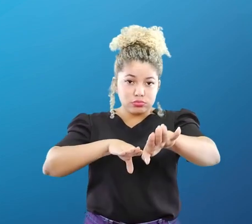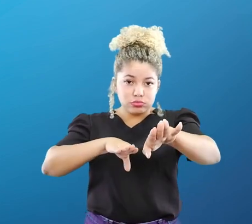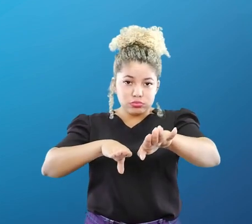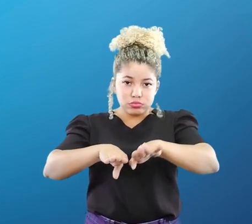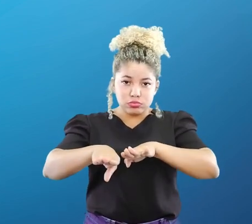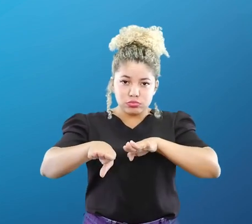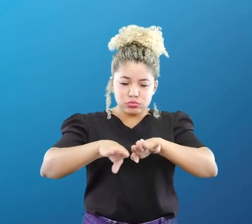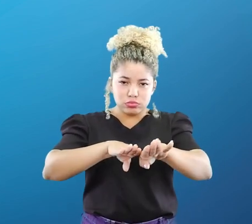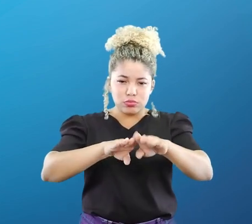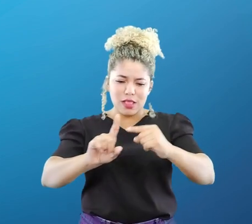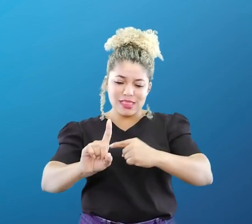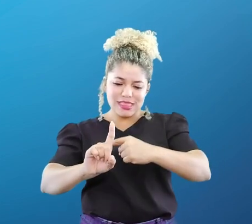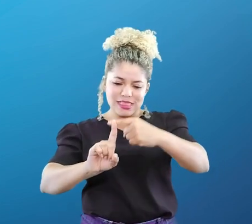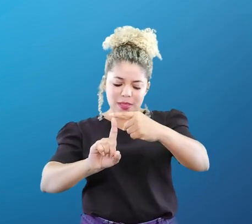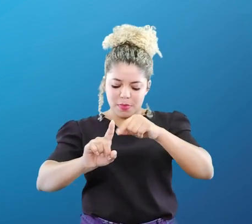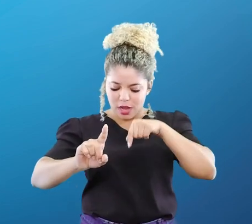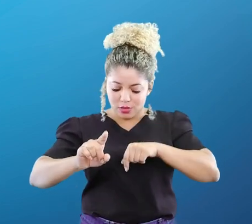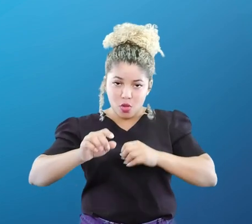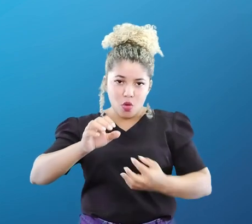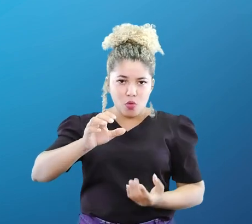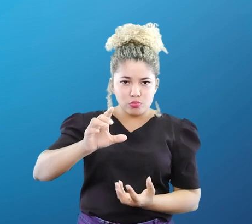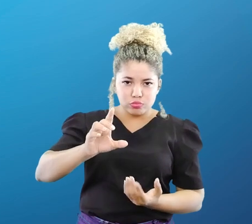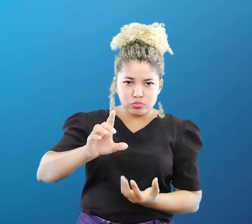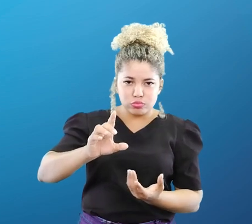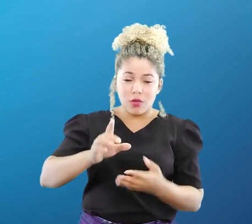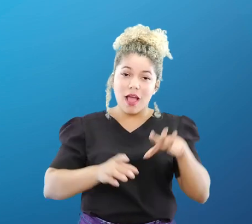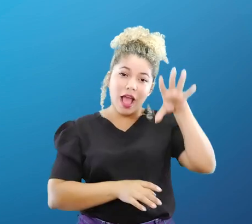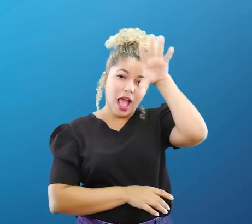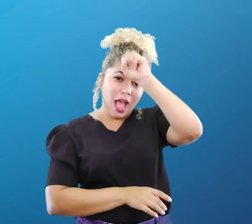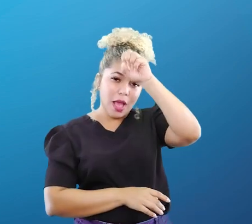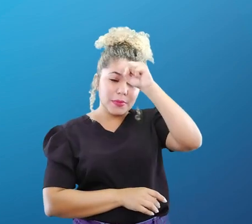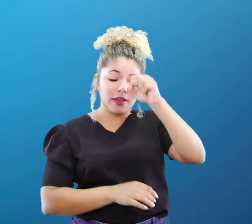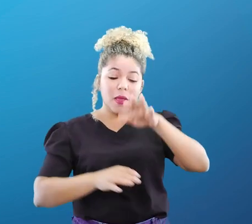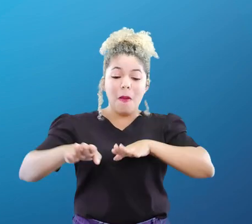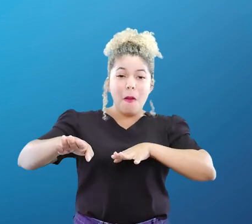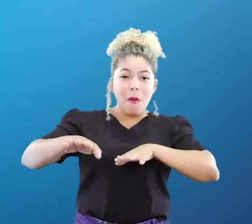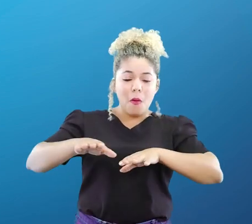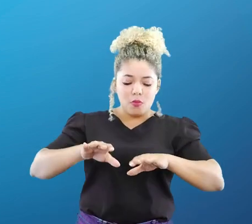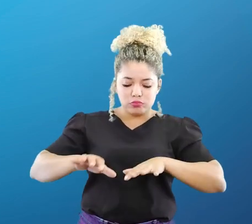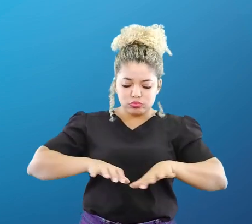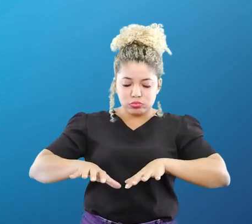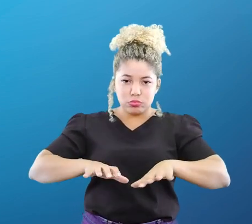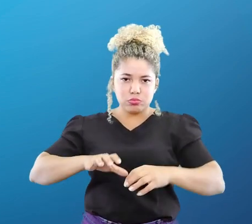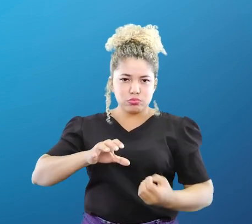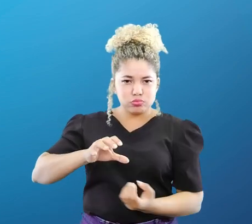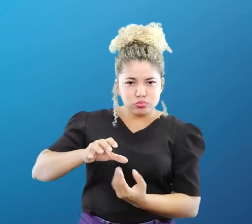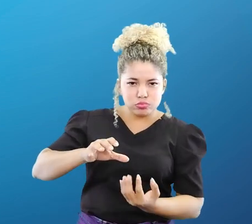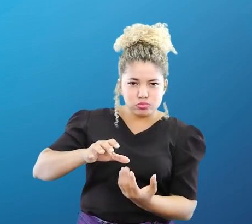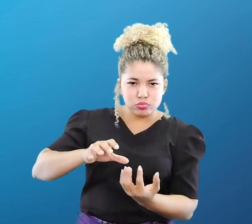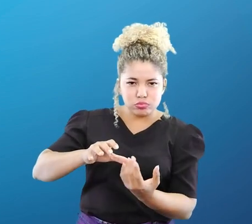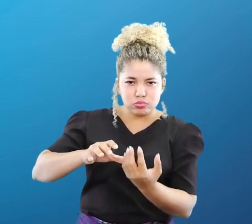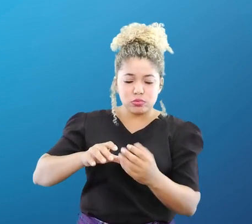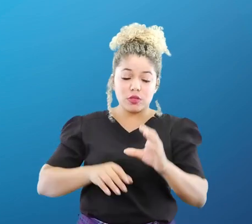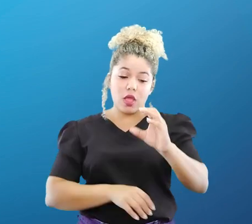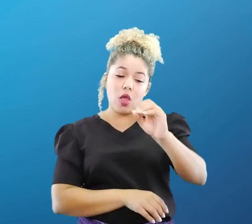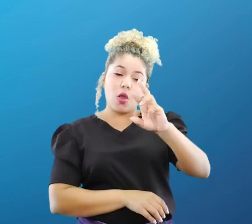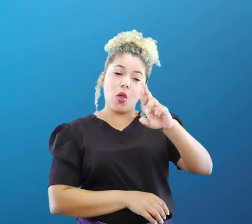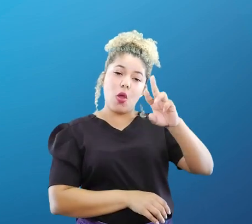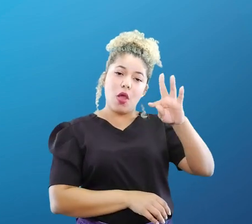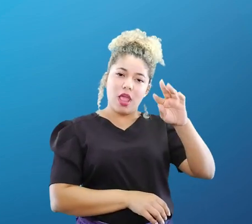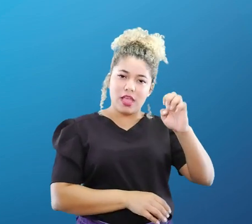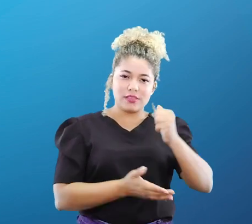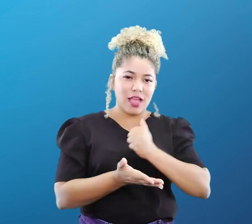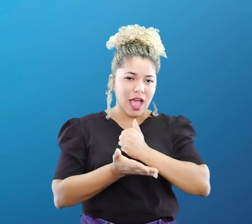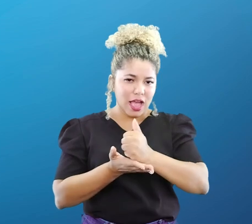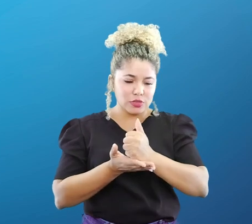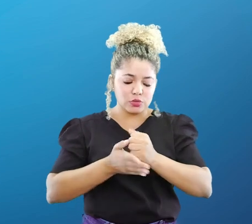altas temperaturas no interior do planeta. Então nós aprendemos que o movimento do magma na Terra, devido às correntes de convecção, favorece o